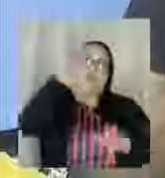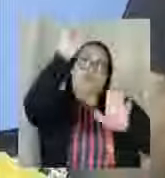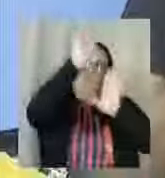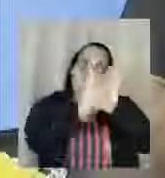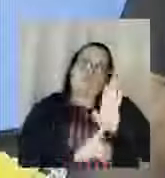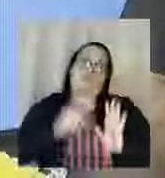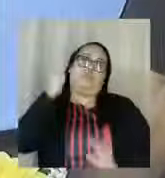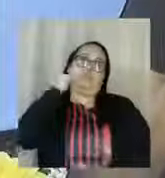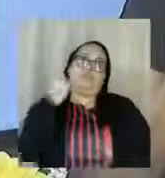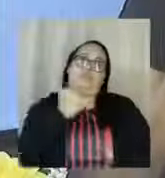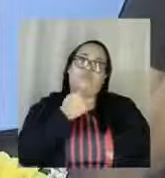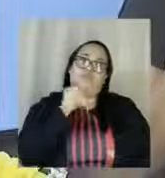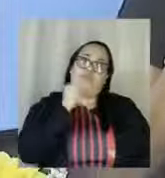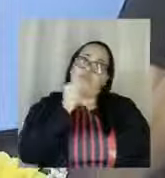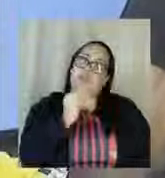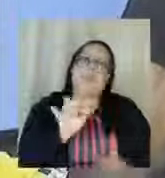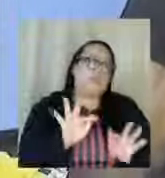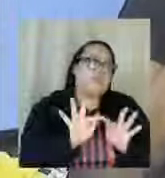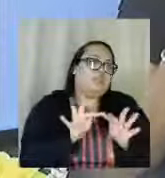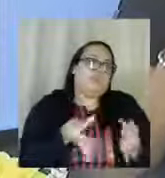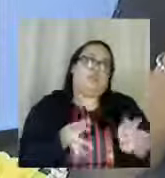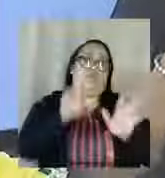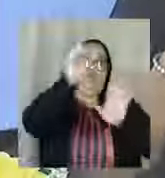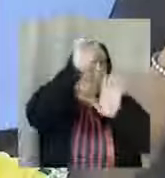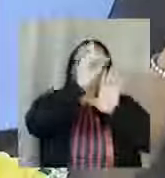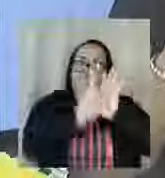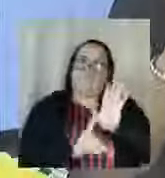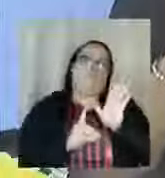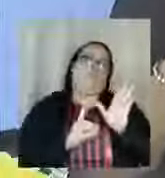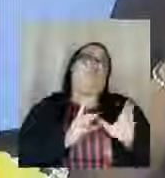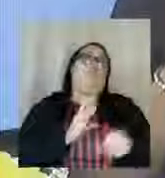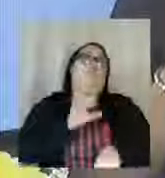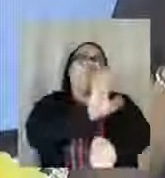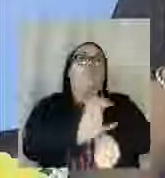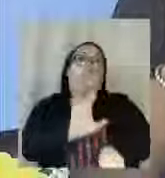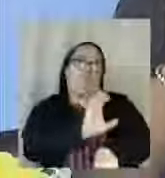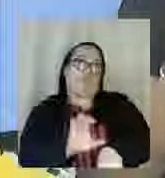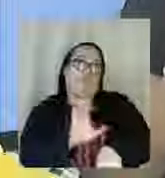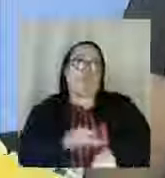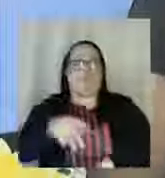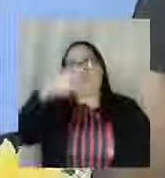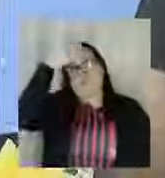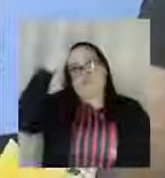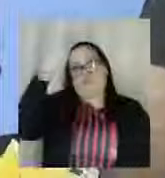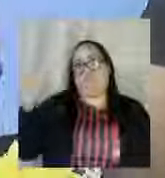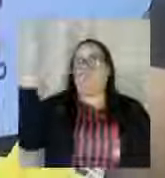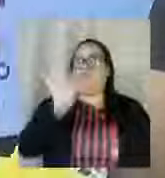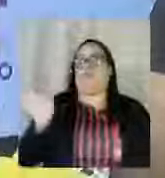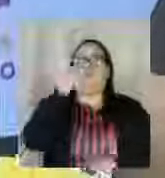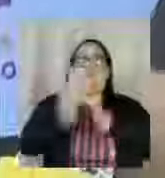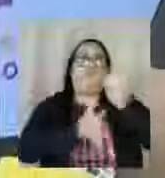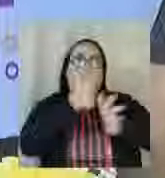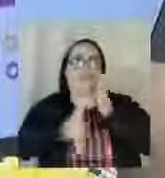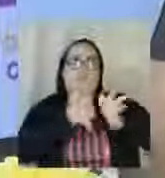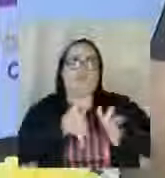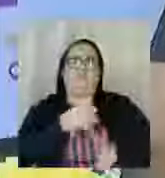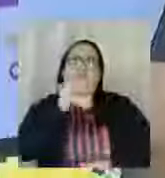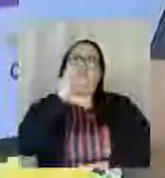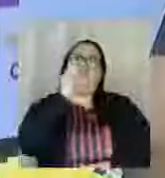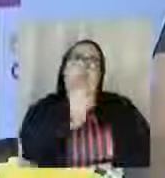A gente não está dizendo simplesmente que eles têm direito a fazer um curso, uma faculdade de Libras. A gente está dizendo com isso que